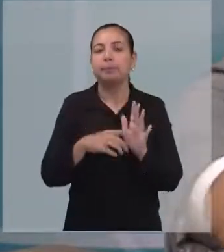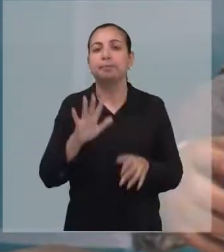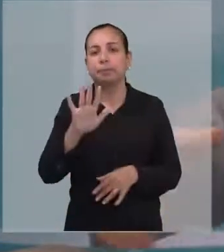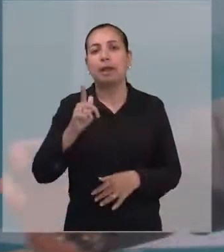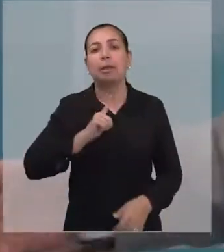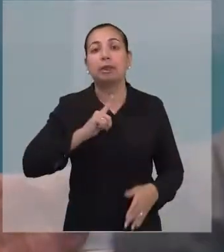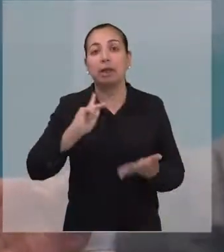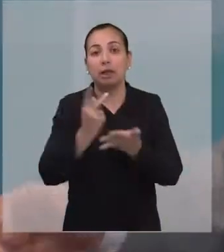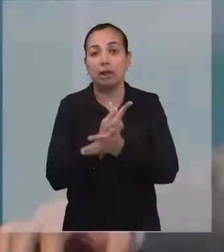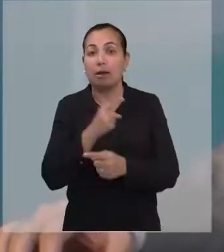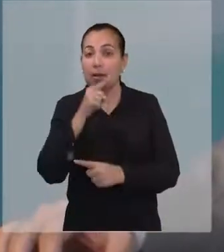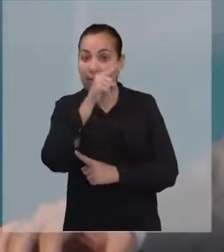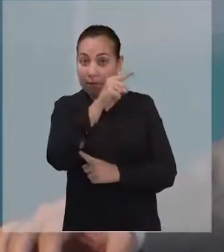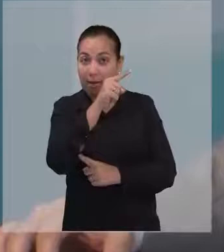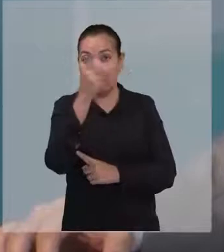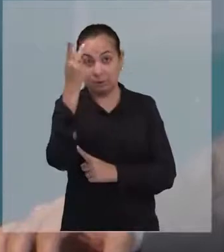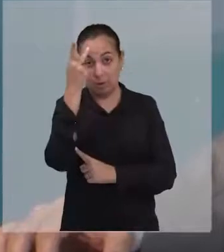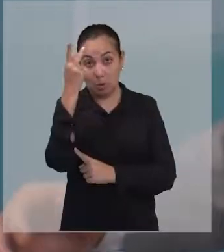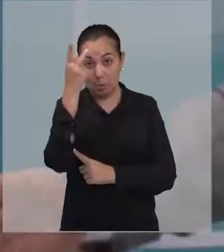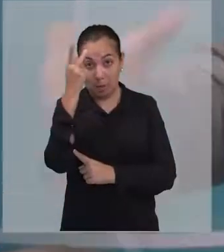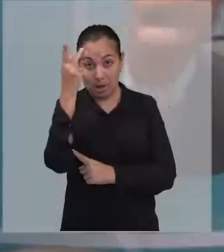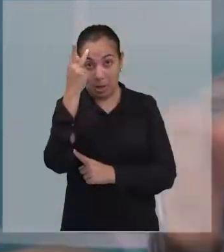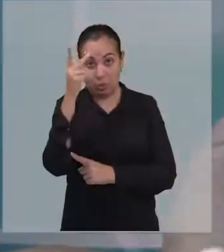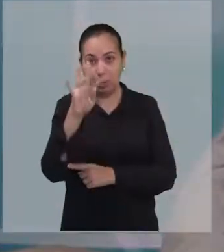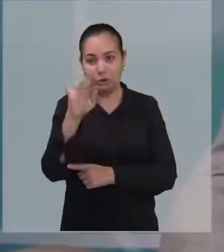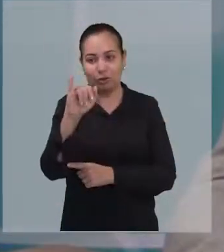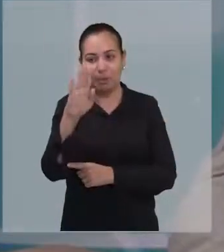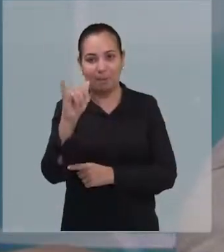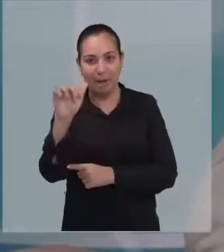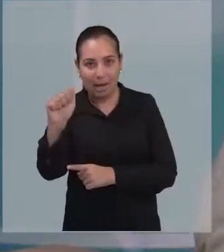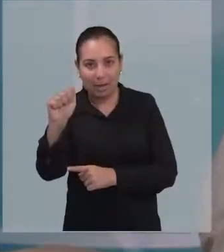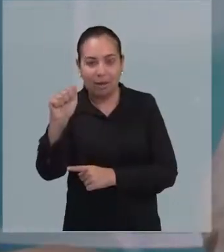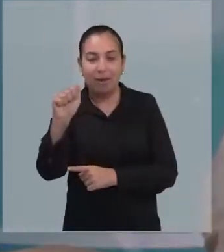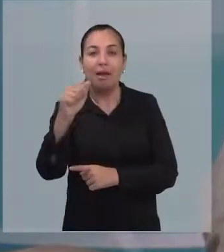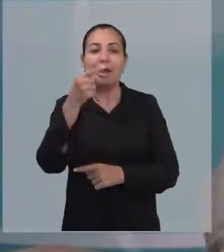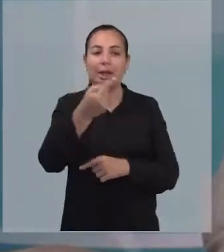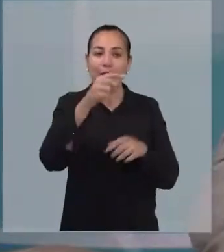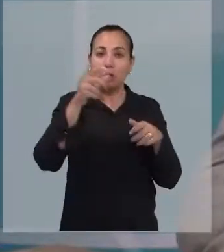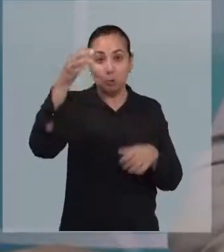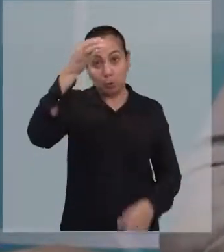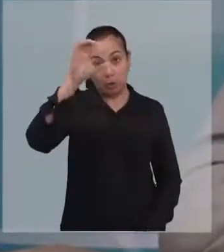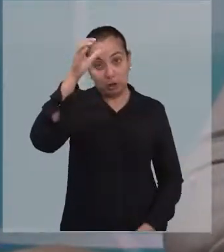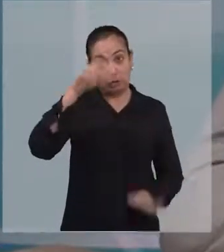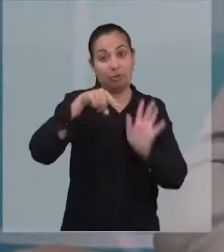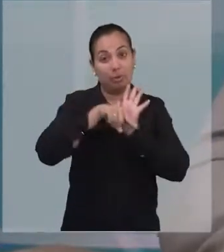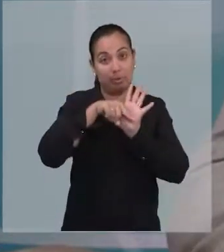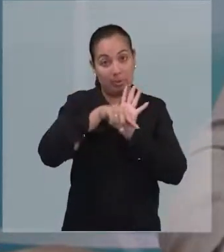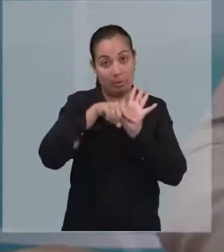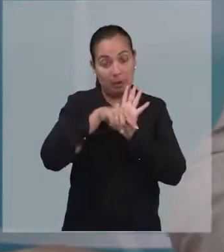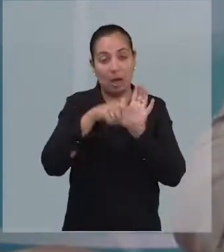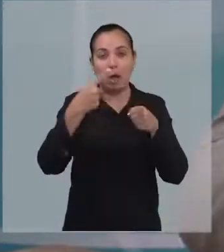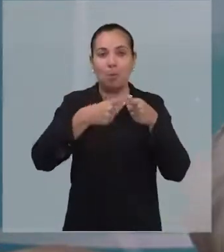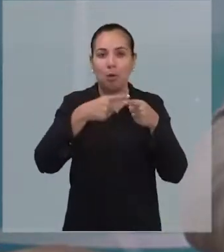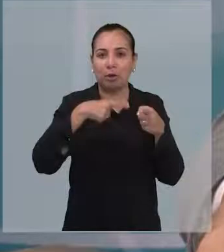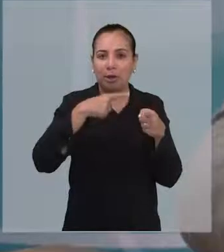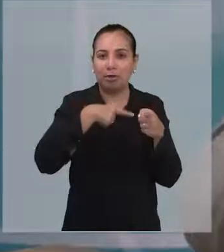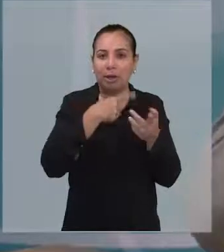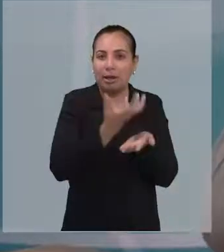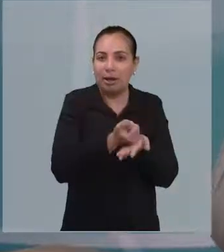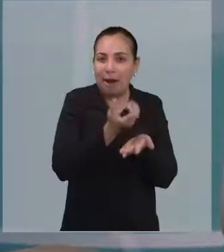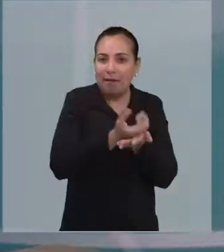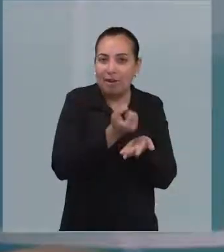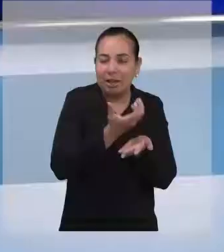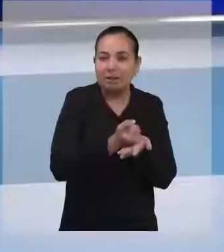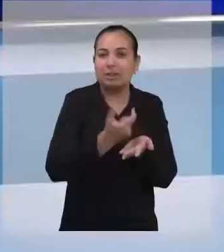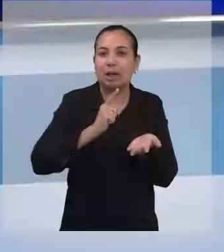agora fatos de São Paulo, como o sítio de Atibaia do Lula, que também foi para Curitiba, que essas gravações também falam da discussão do racha